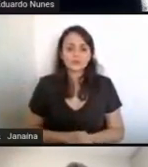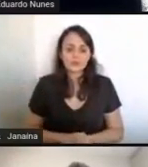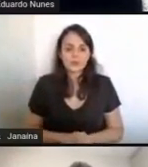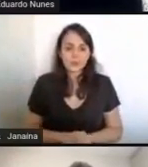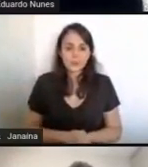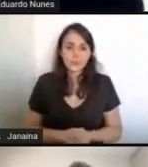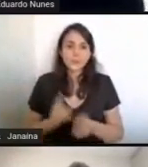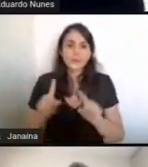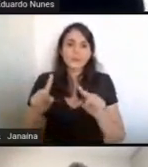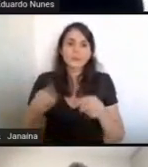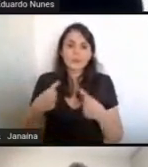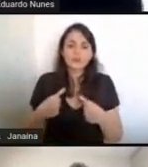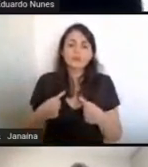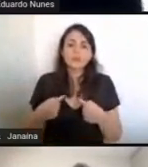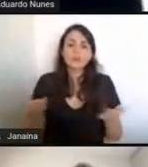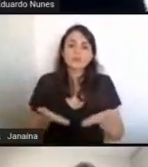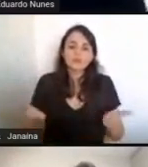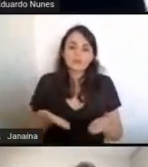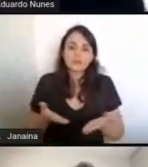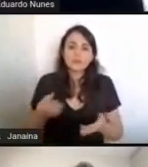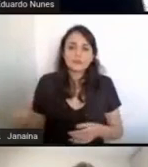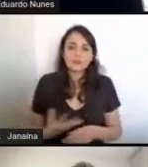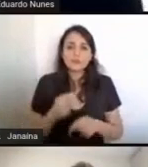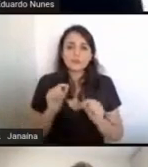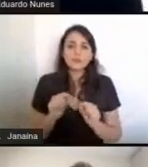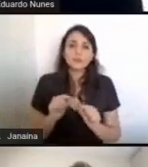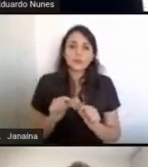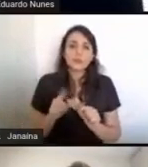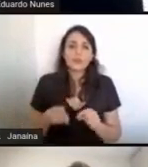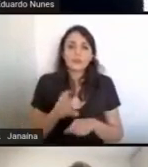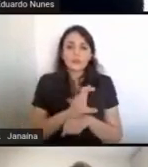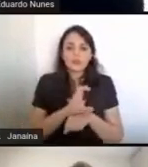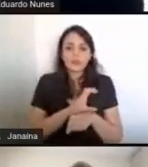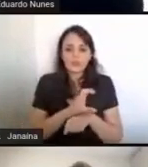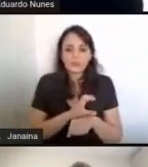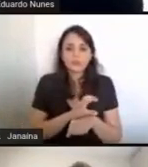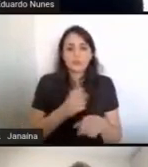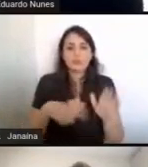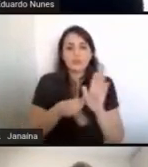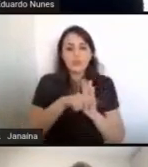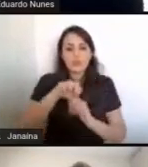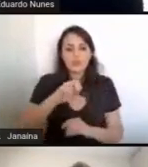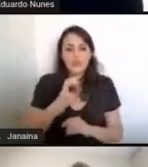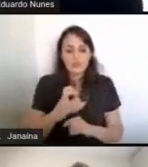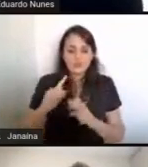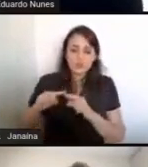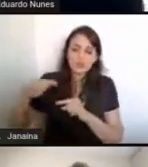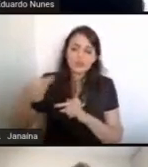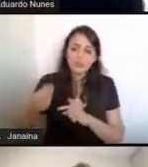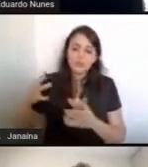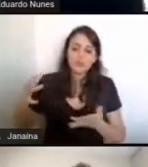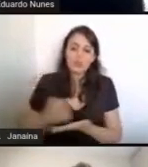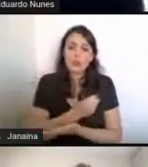Os desafios recentes, né, são a Emenda Constitucional 95, então aí agora eu estou entrando nesse período pós-golpe de